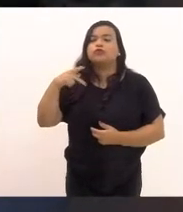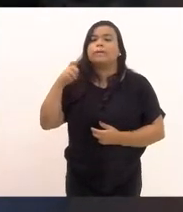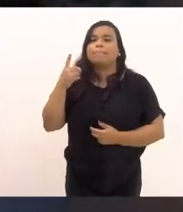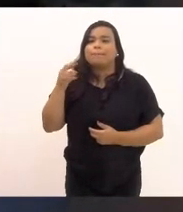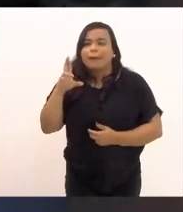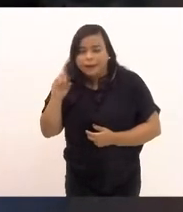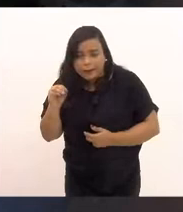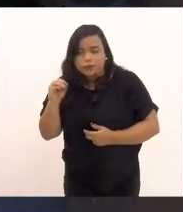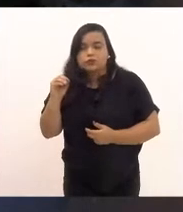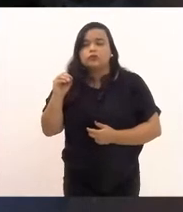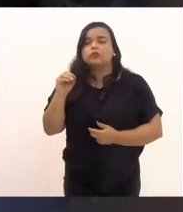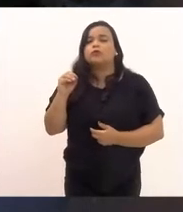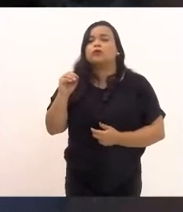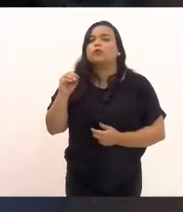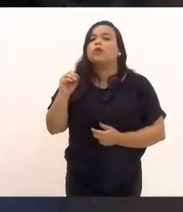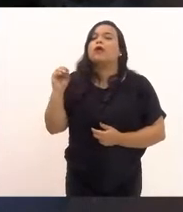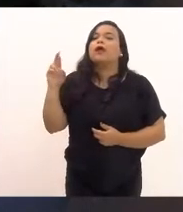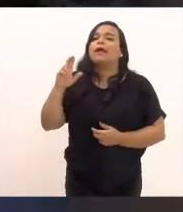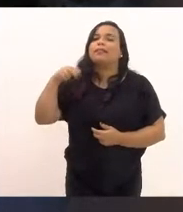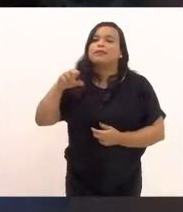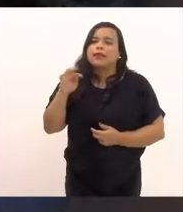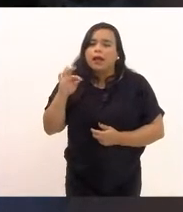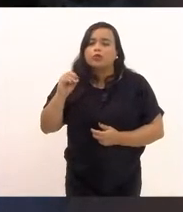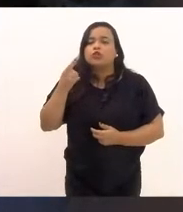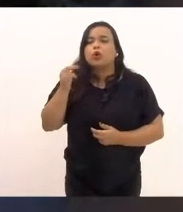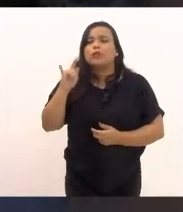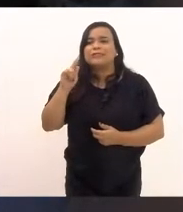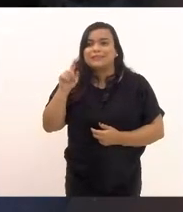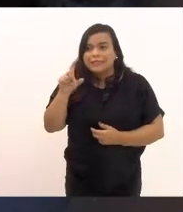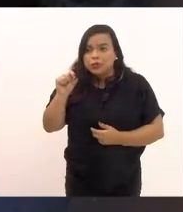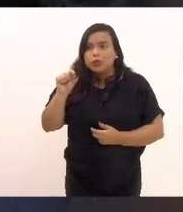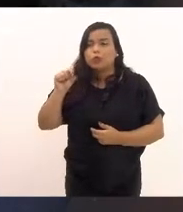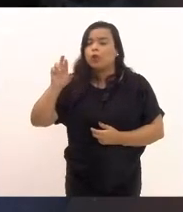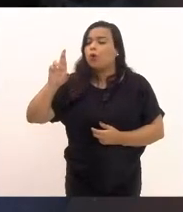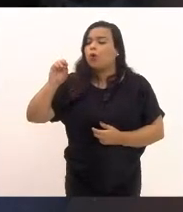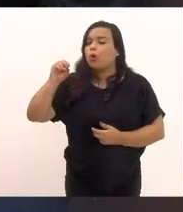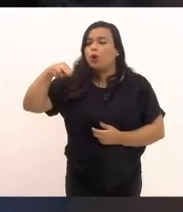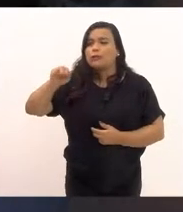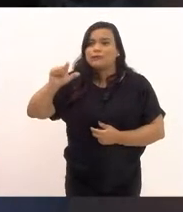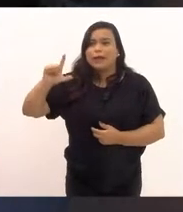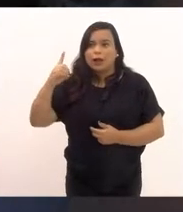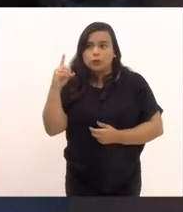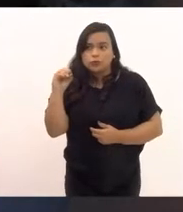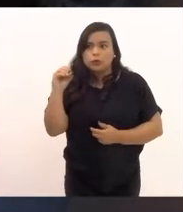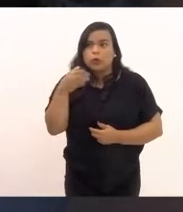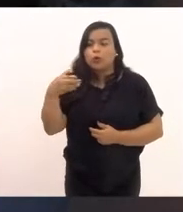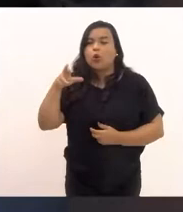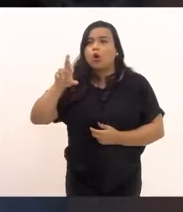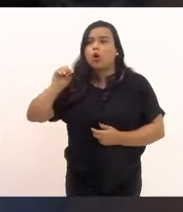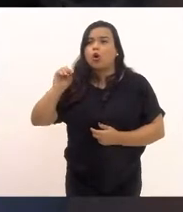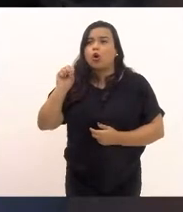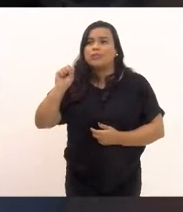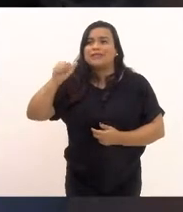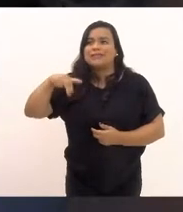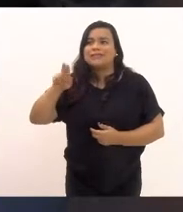Renato Zaca, Rodrigo Amorim, Ronaldo Anquieta, Rosenberg Reis, presente, vai votar.